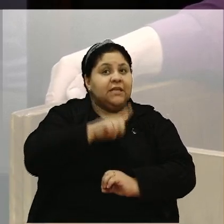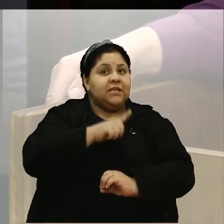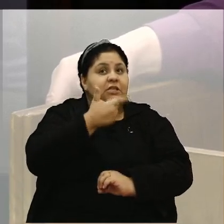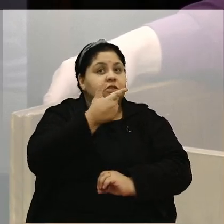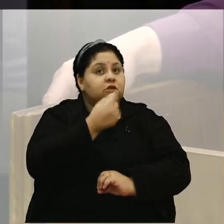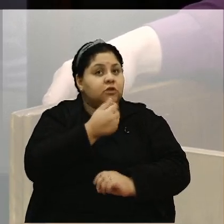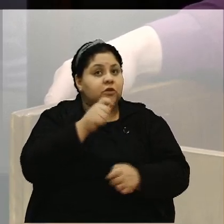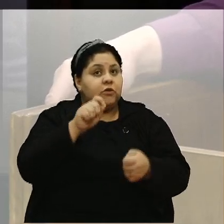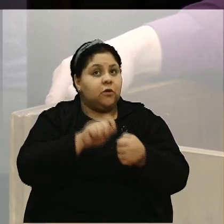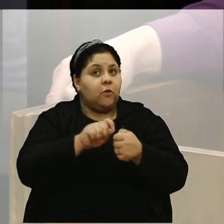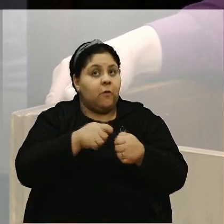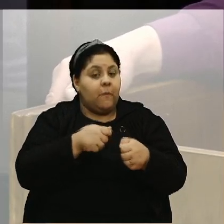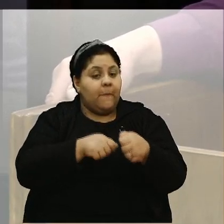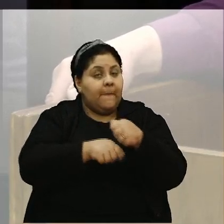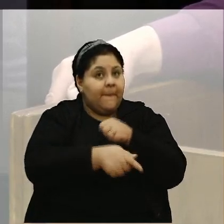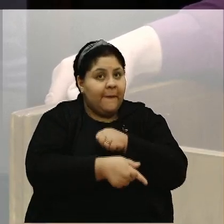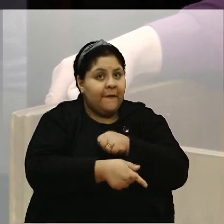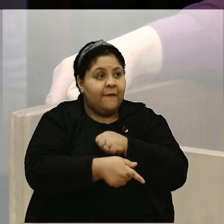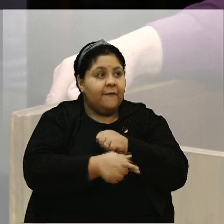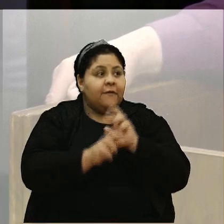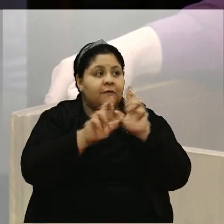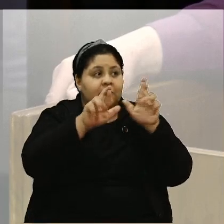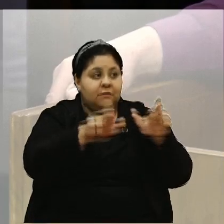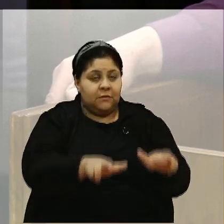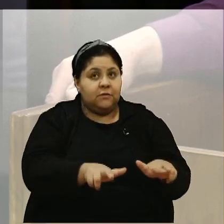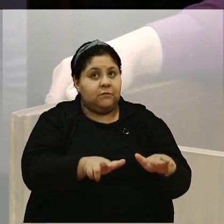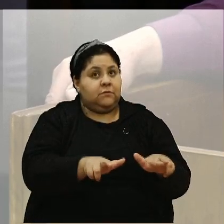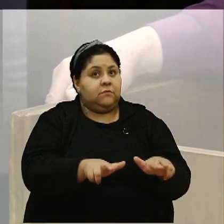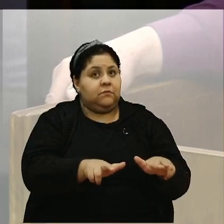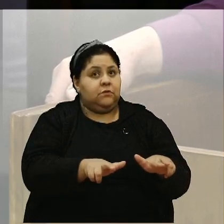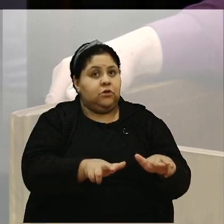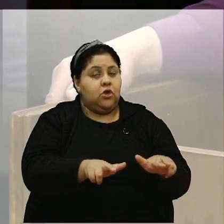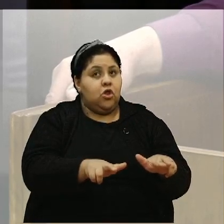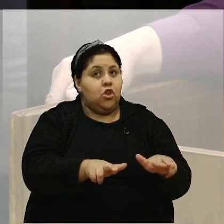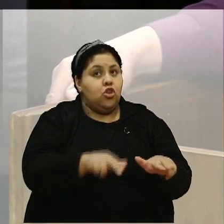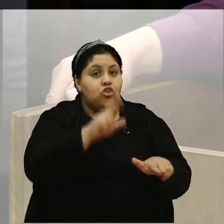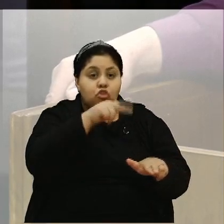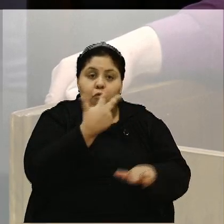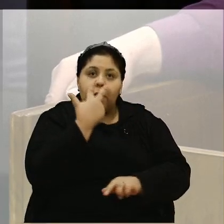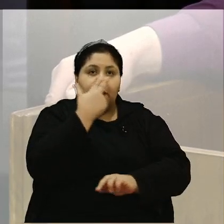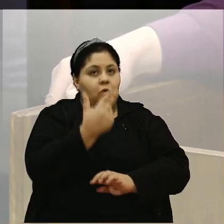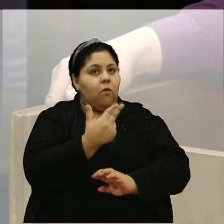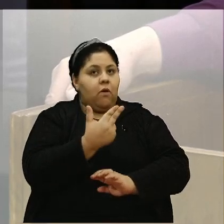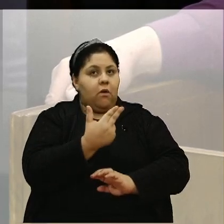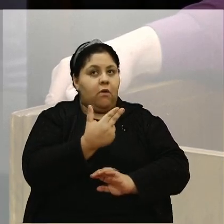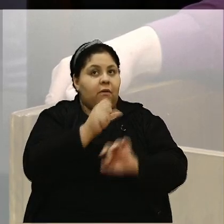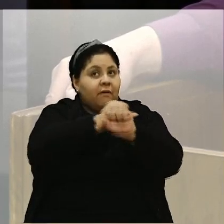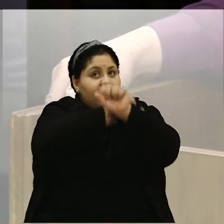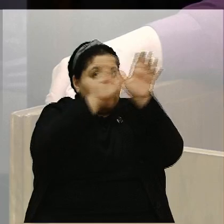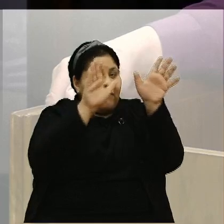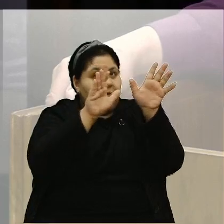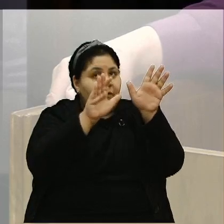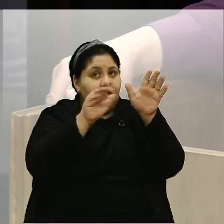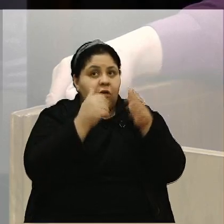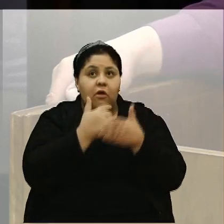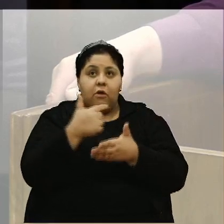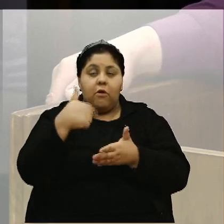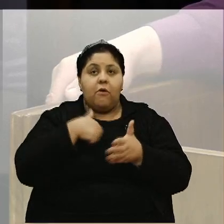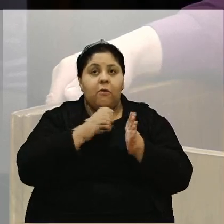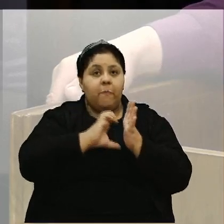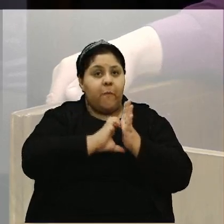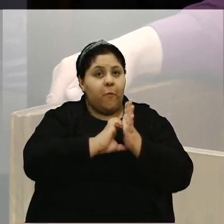para fazer investimentos na nossa região como nunca teve. Deixar bem claro, o meu partido é